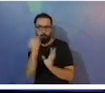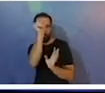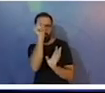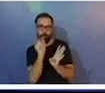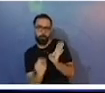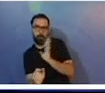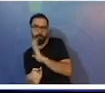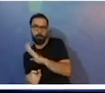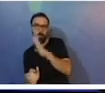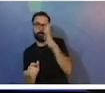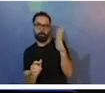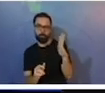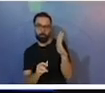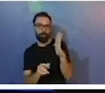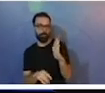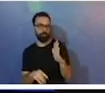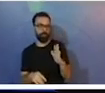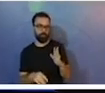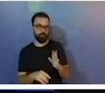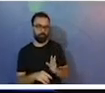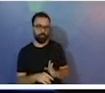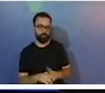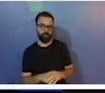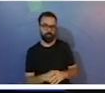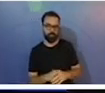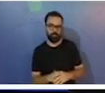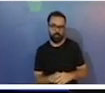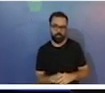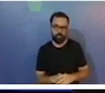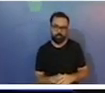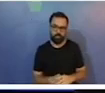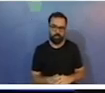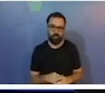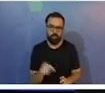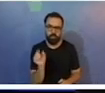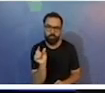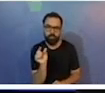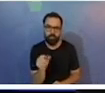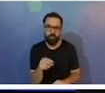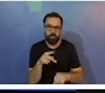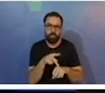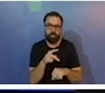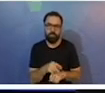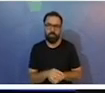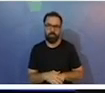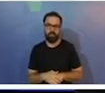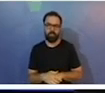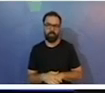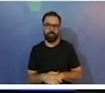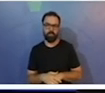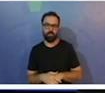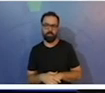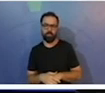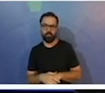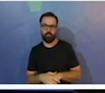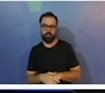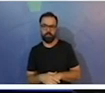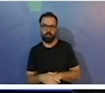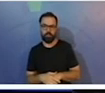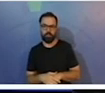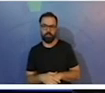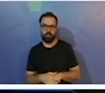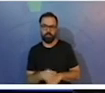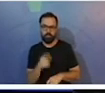Atravessando o meridiano, na parte ocidental, não vale esses que estão cortados. Mas nós temos aqui,